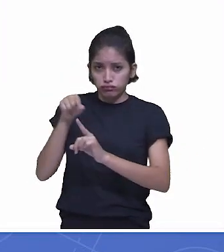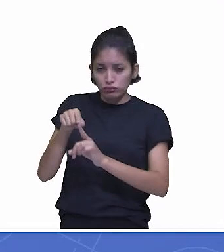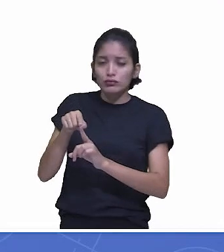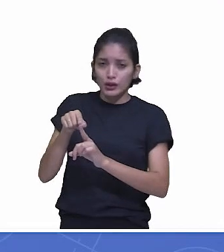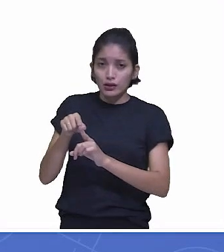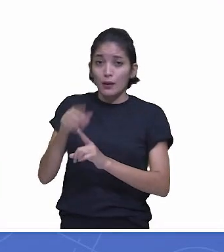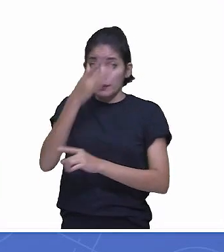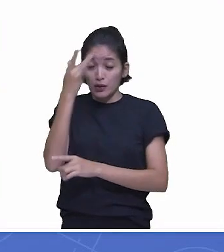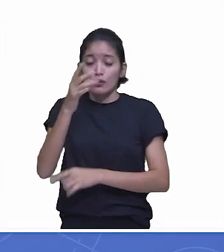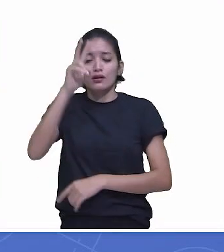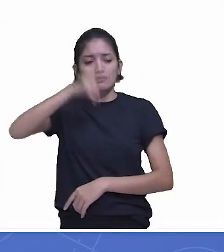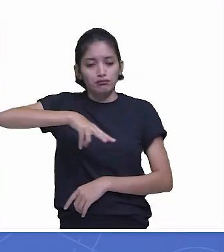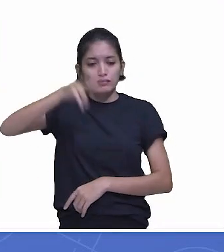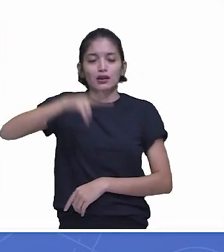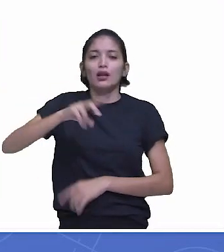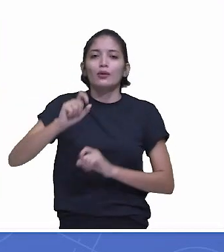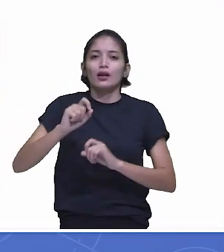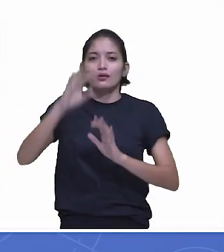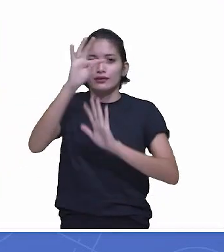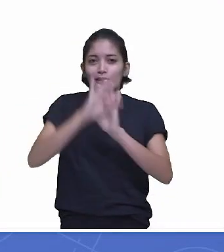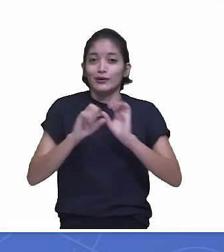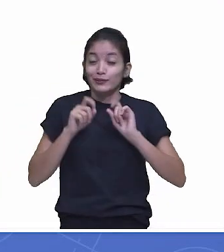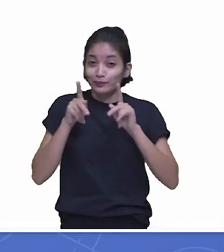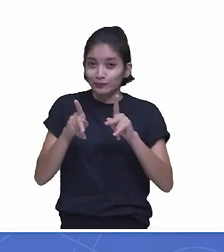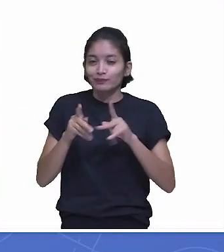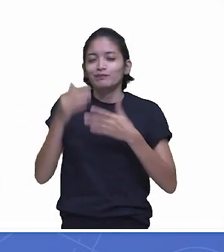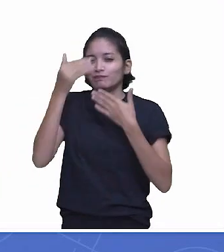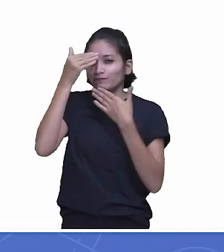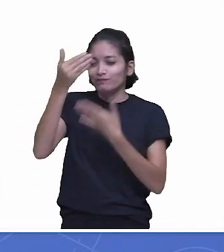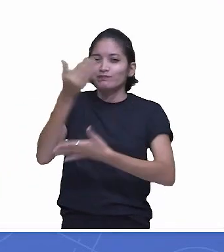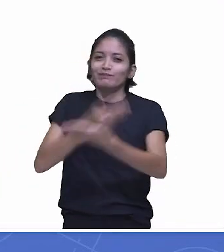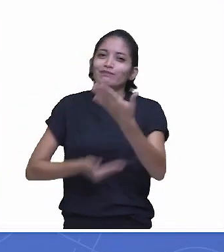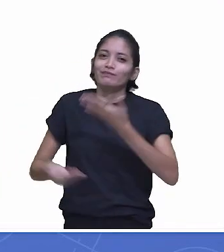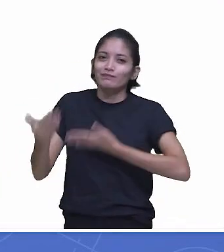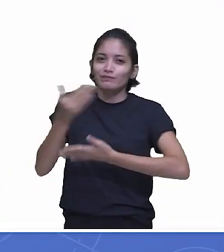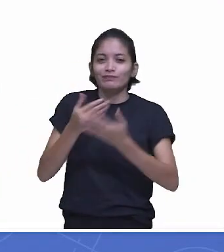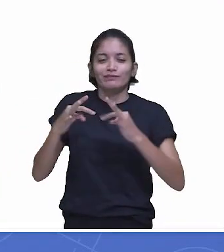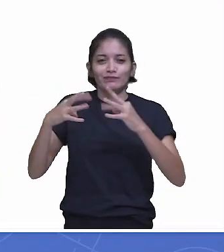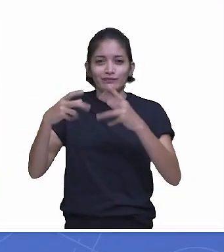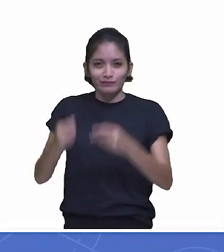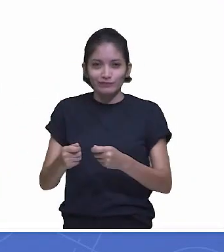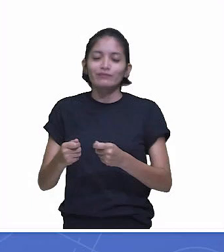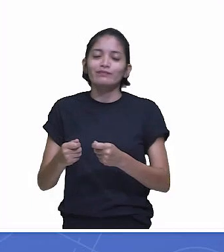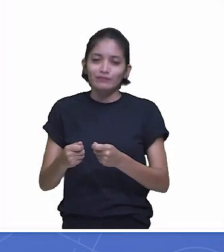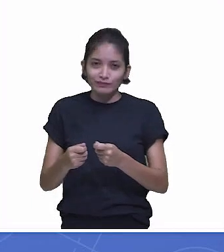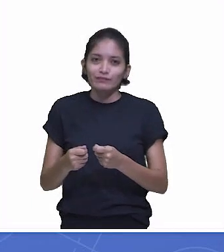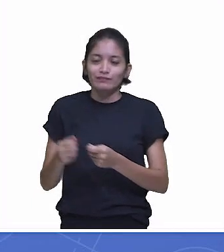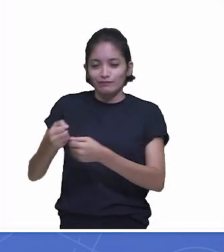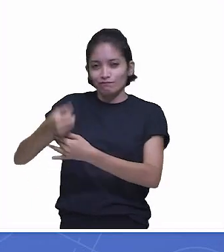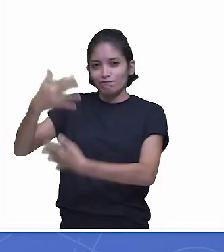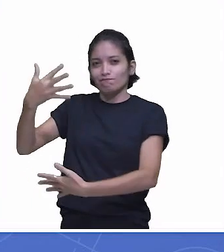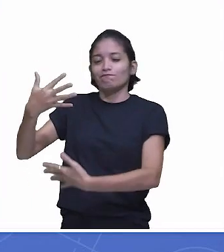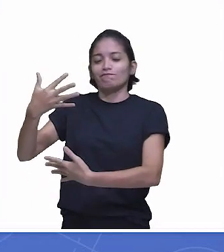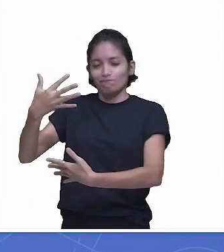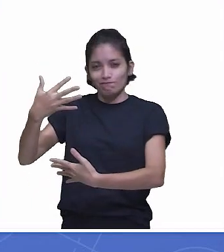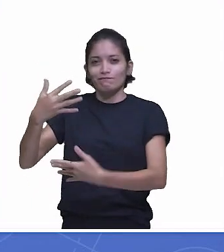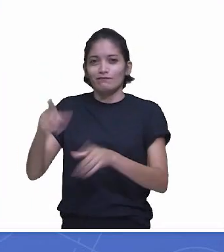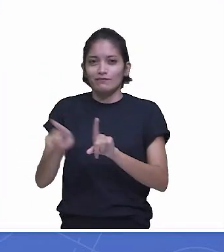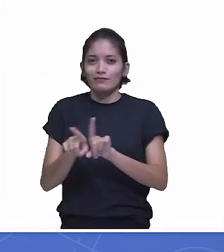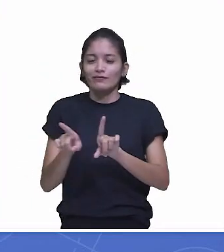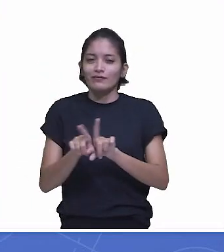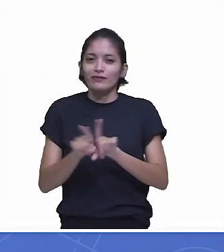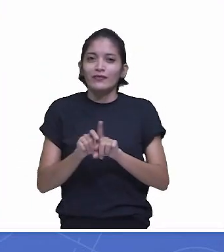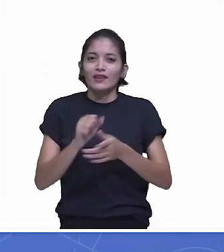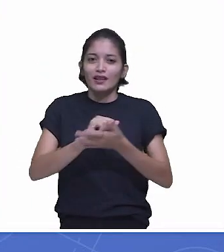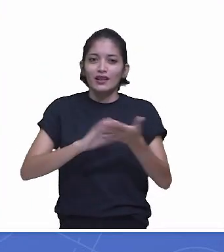direta ao leitor, à pessoa que tiver contato com esse texto. Ok? Agradeço a participação de todos que estão interagindo pelo